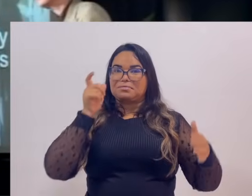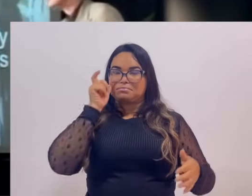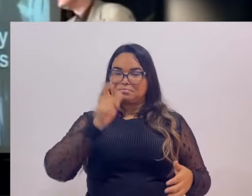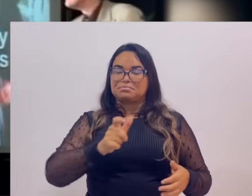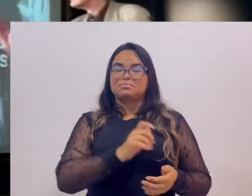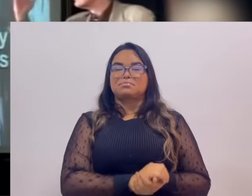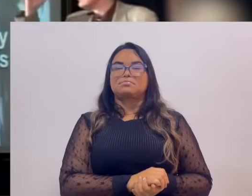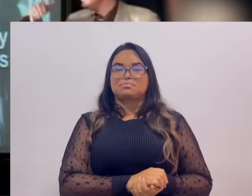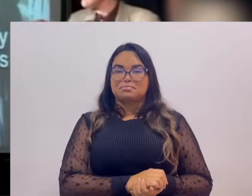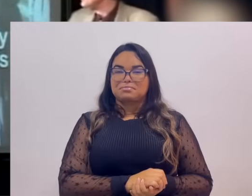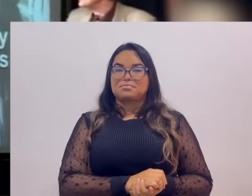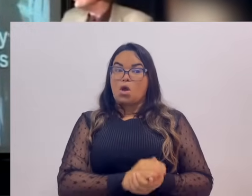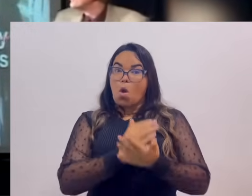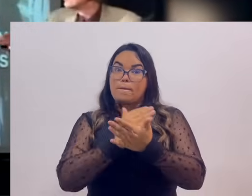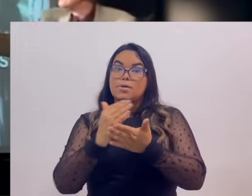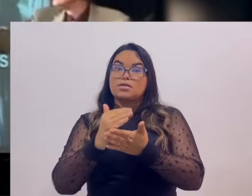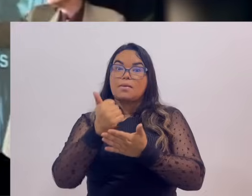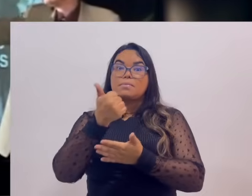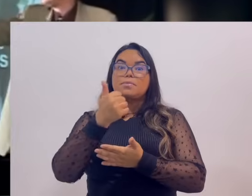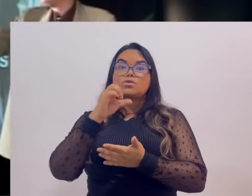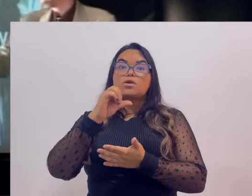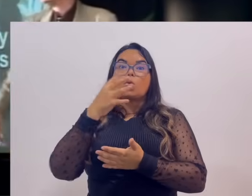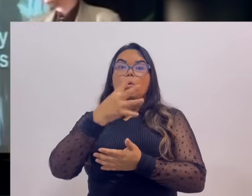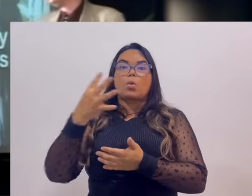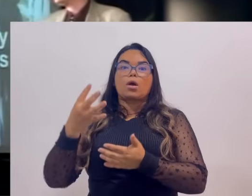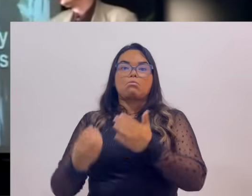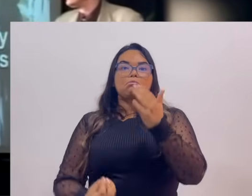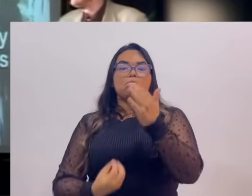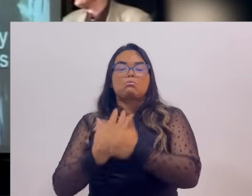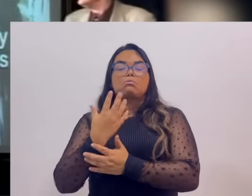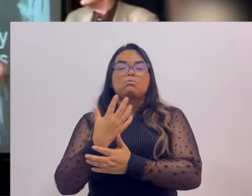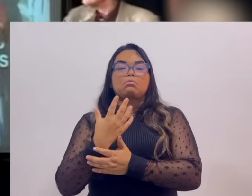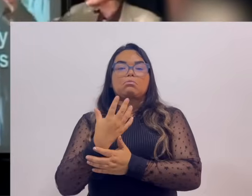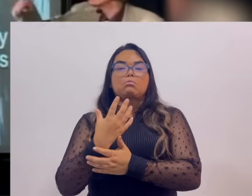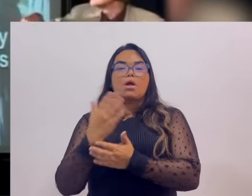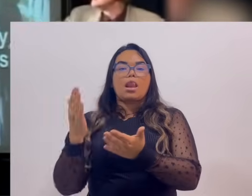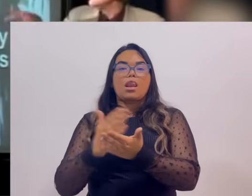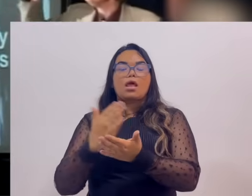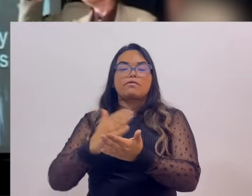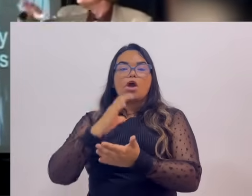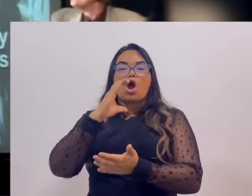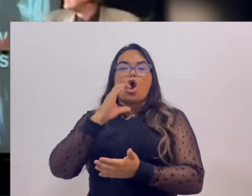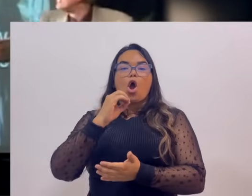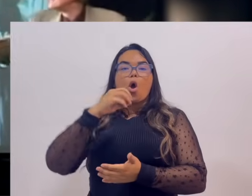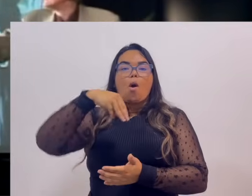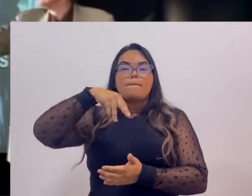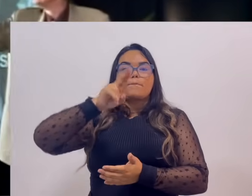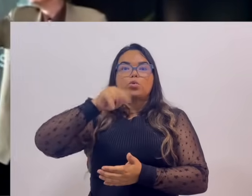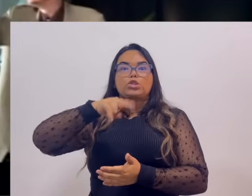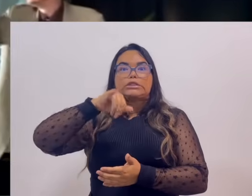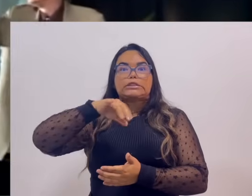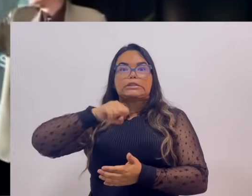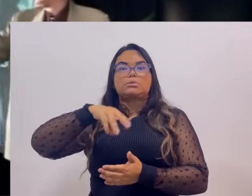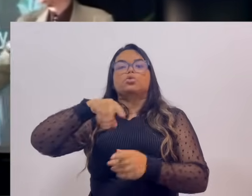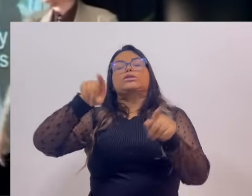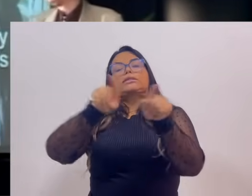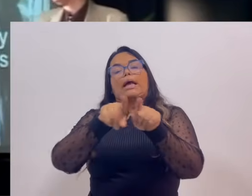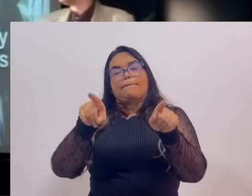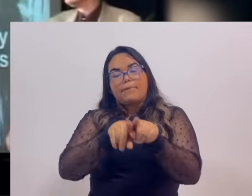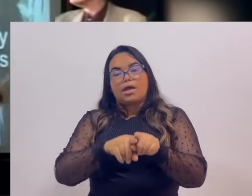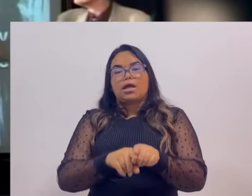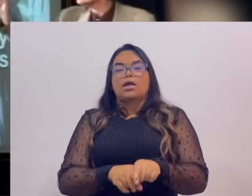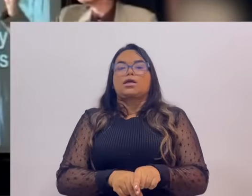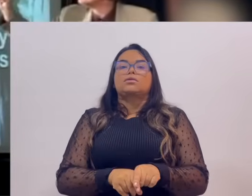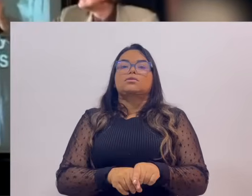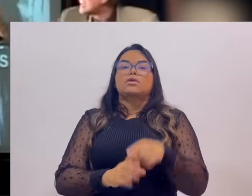interessante é um tempo muito interessante foi nesta época que o manifesto comunista foi escrito esta época em que